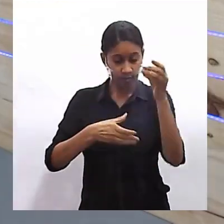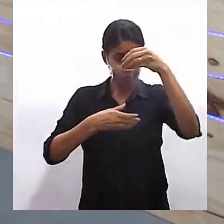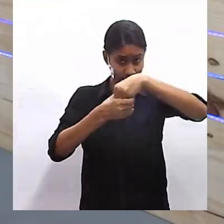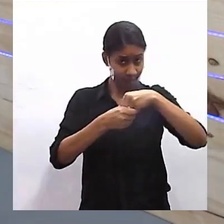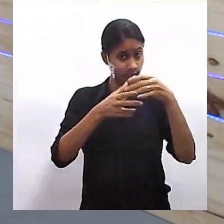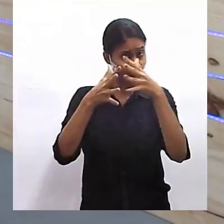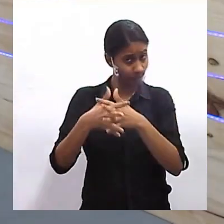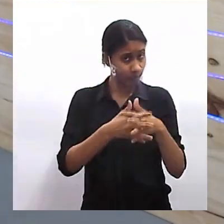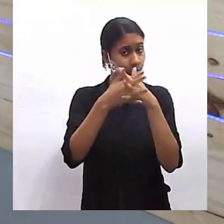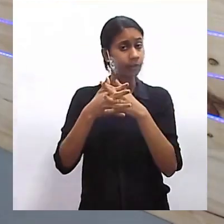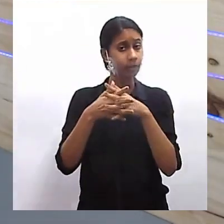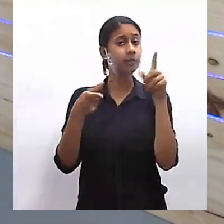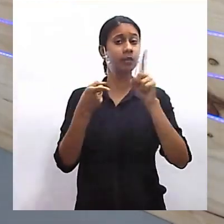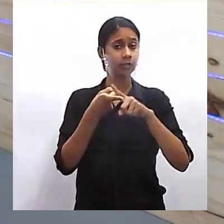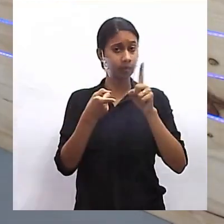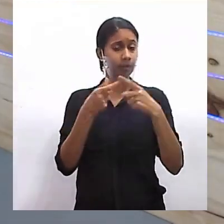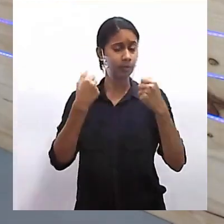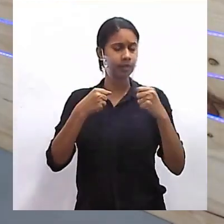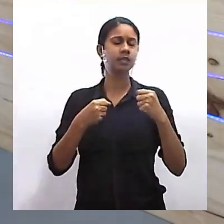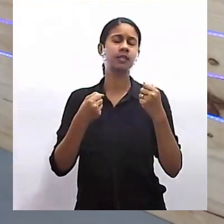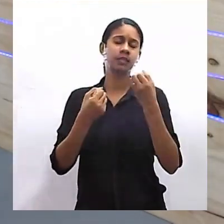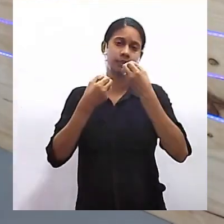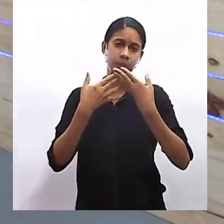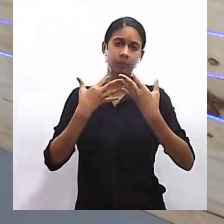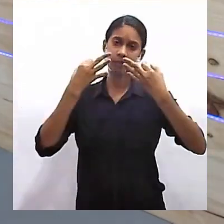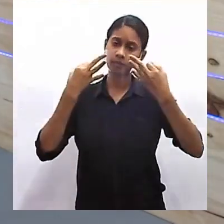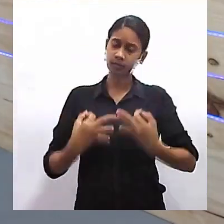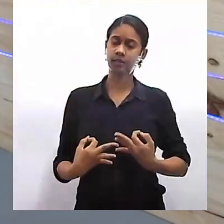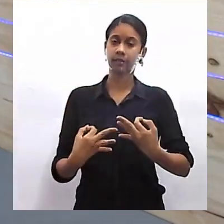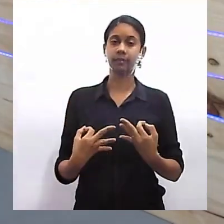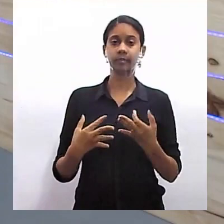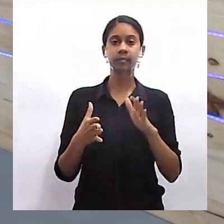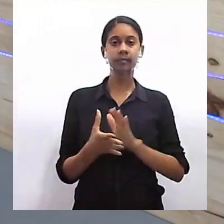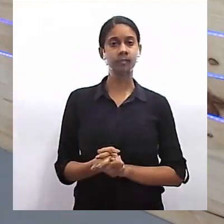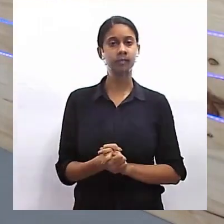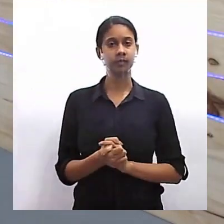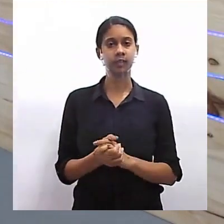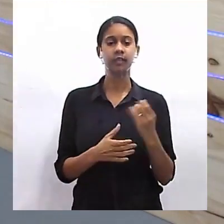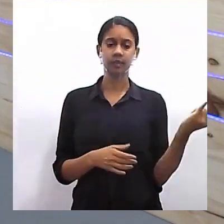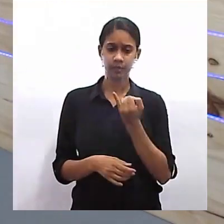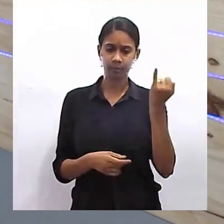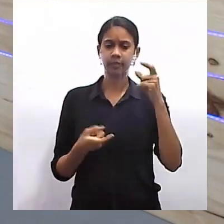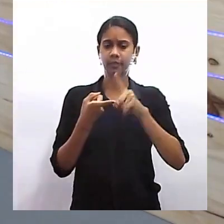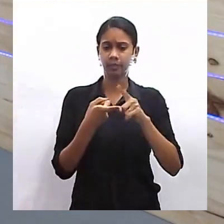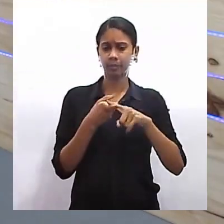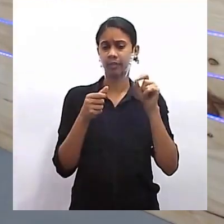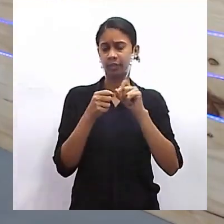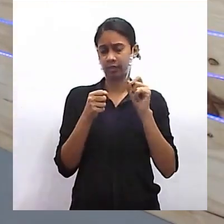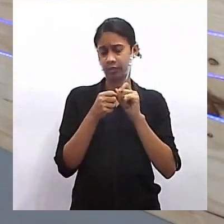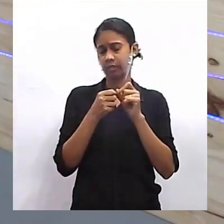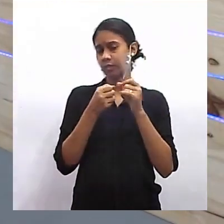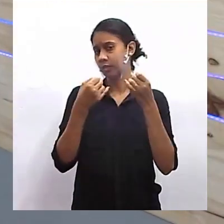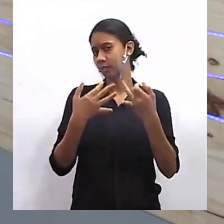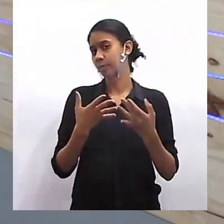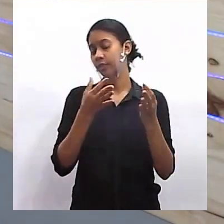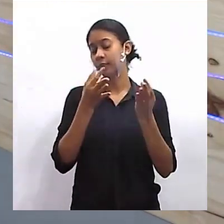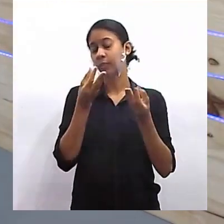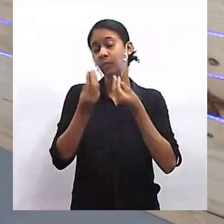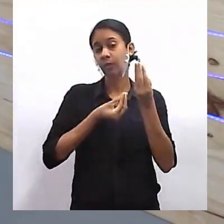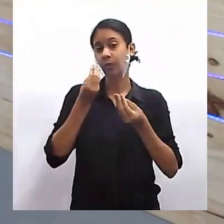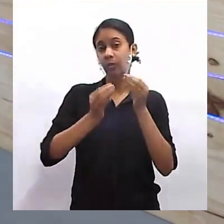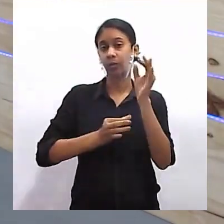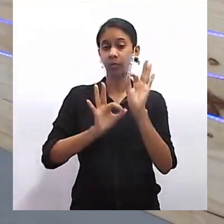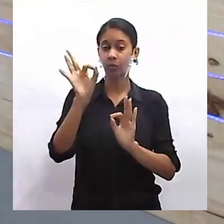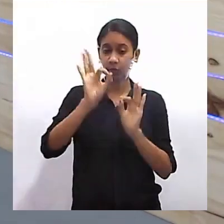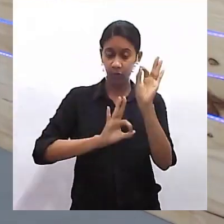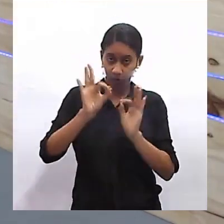todo o meu trabalho no ralo. E uma coisa muito importante também, que a gente já falou aqui em questão de roteirização, é de como organizar a carga dentro